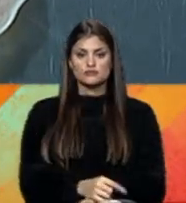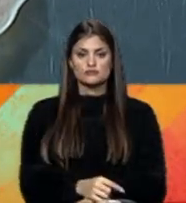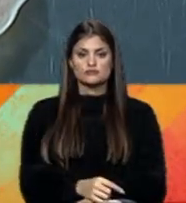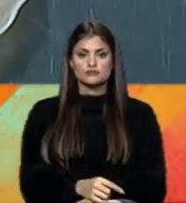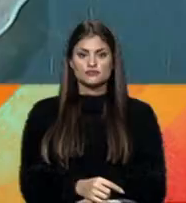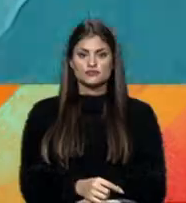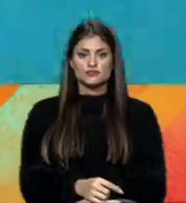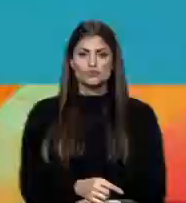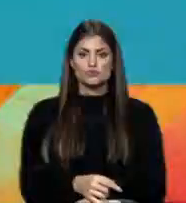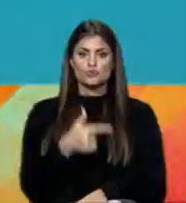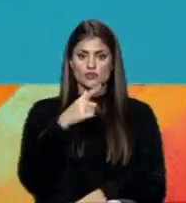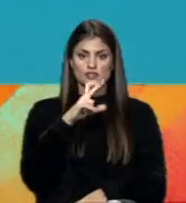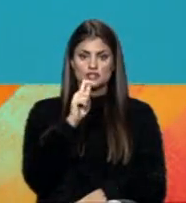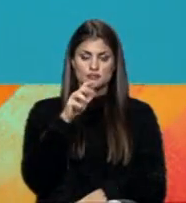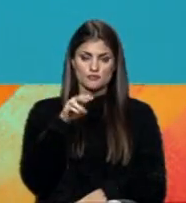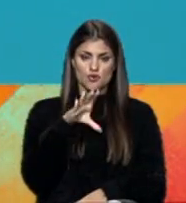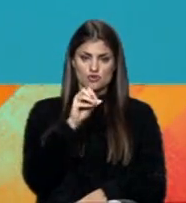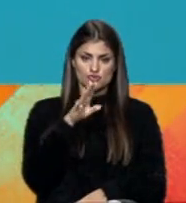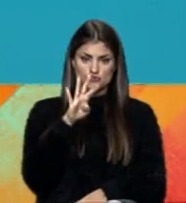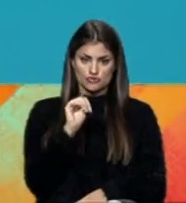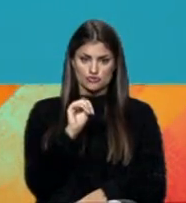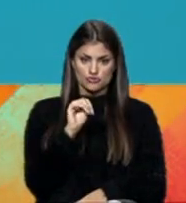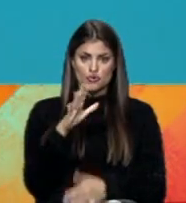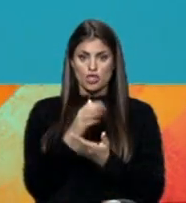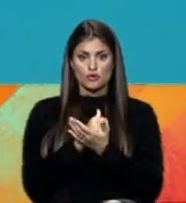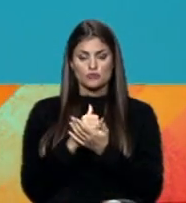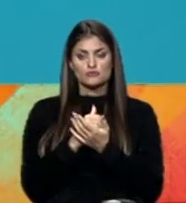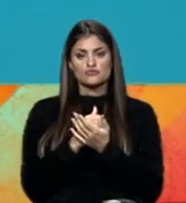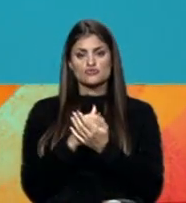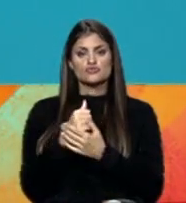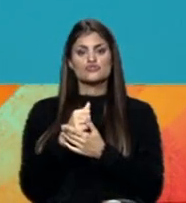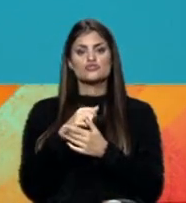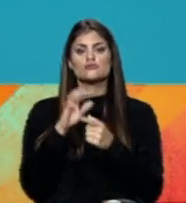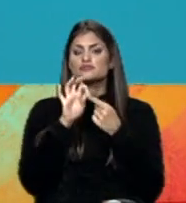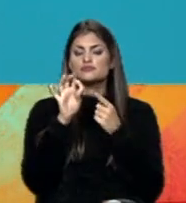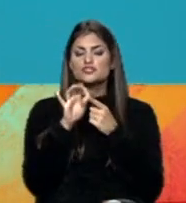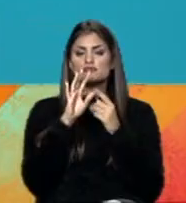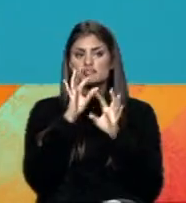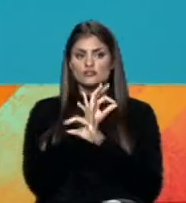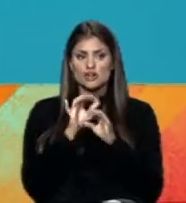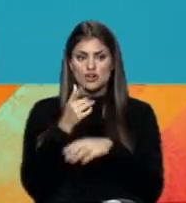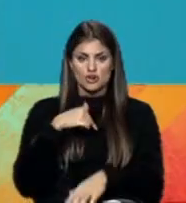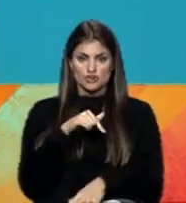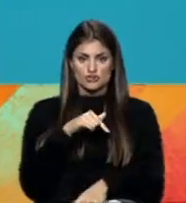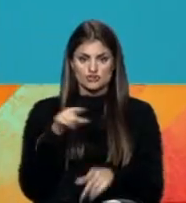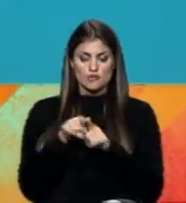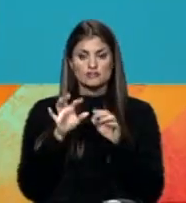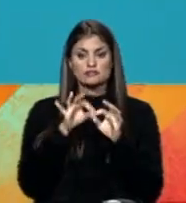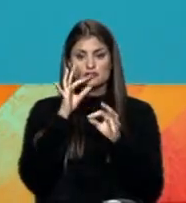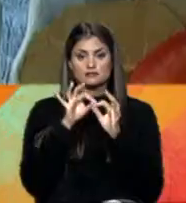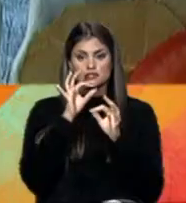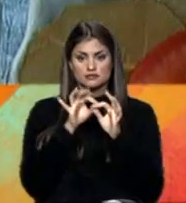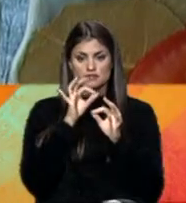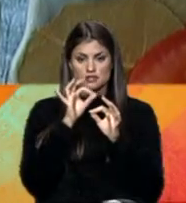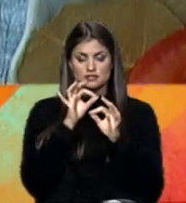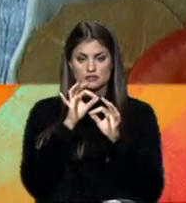Os termossos são uma leguminosa que tem propriedades fantásticas e que nós usamos muitas vezes como aperitivo. E é um